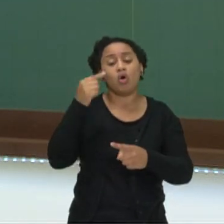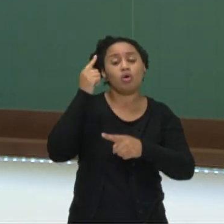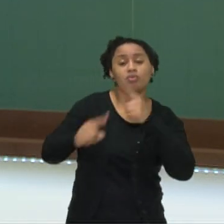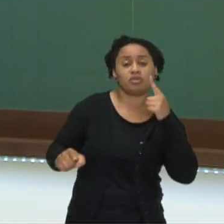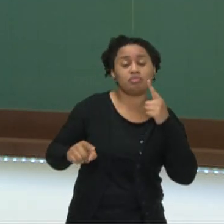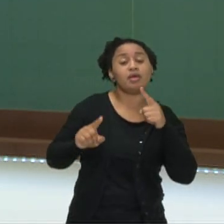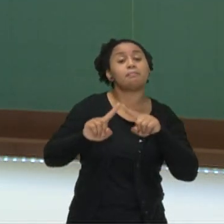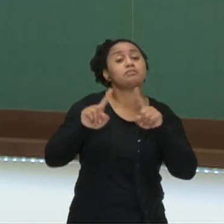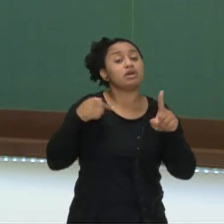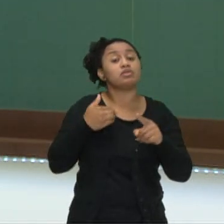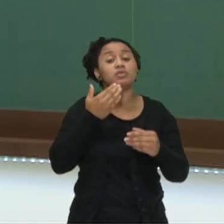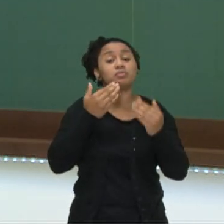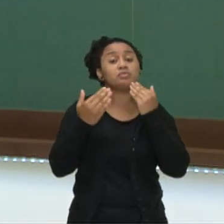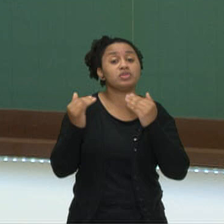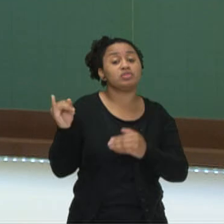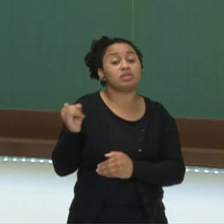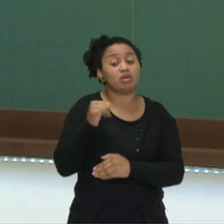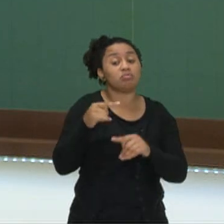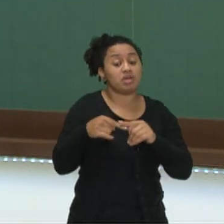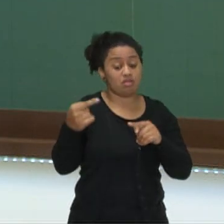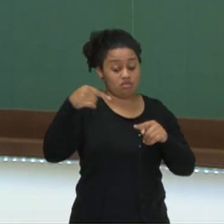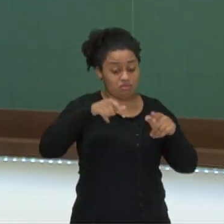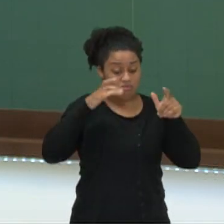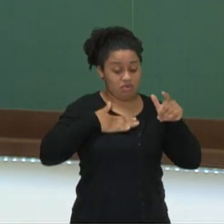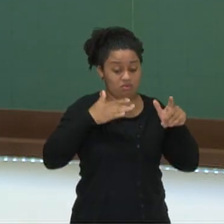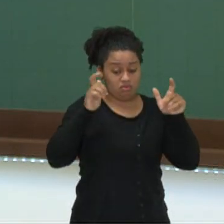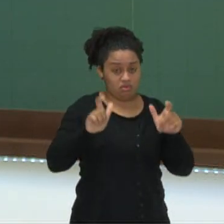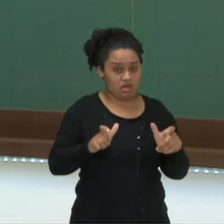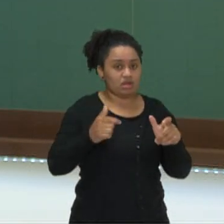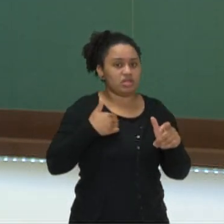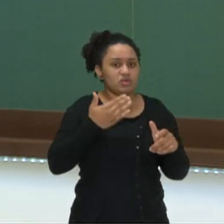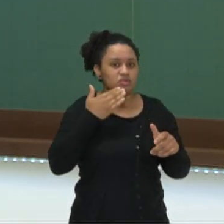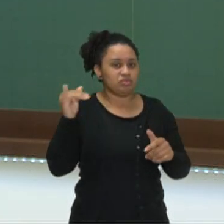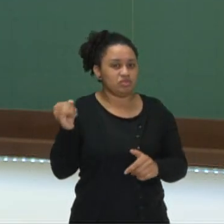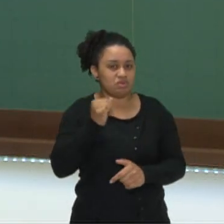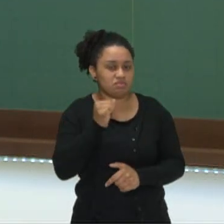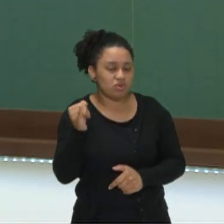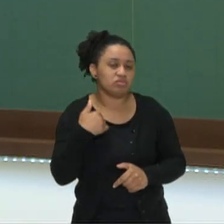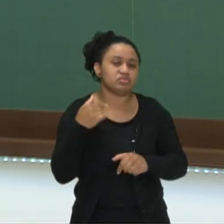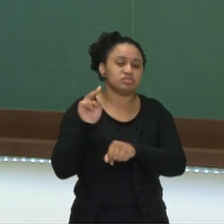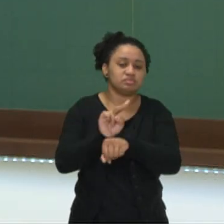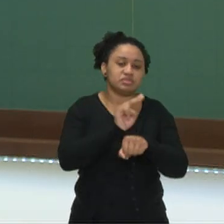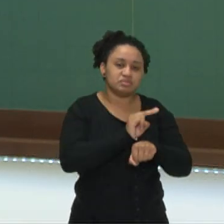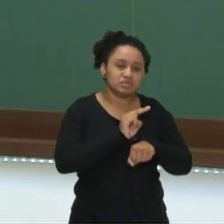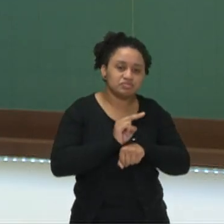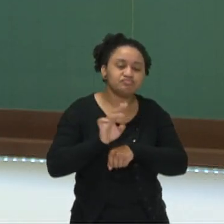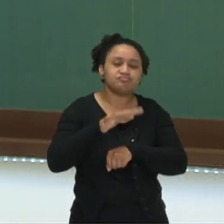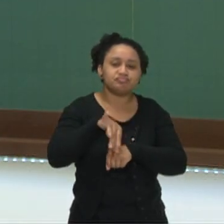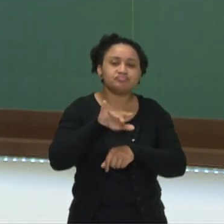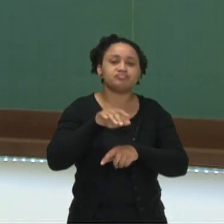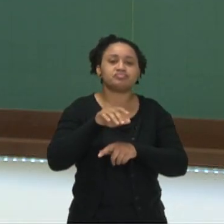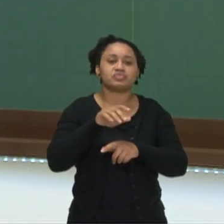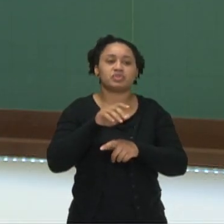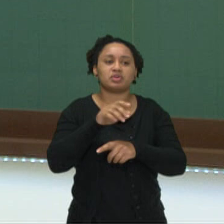por proteção, porque eles estão no meu território. Então eu vou cobrar uma taxa ali para proteger essas rotas comerciais.